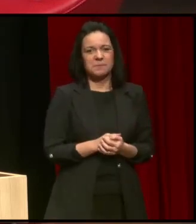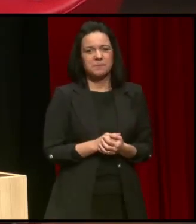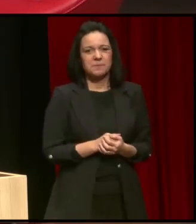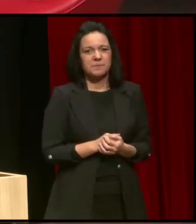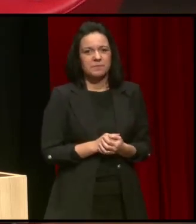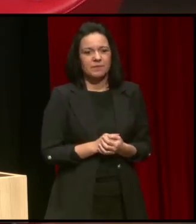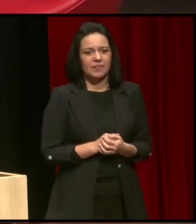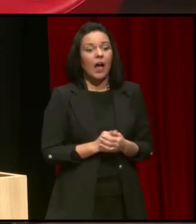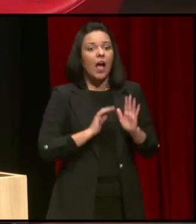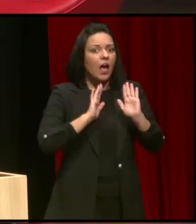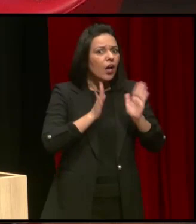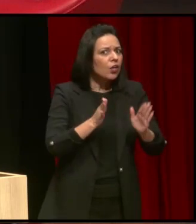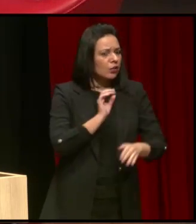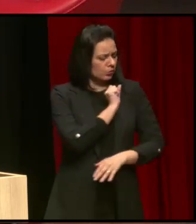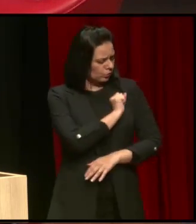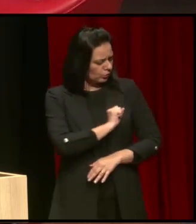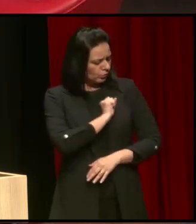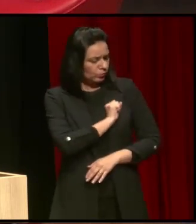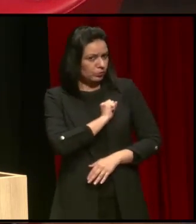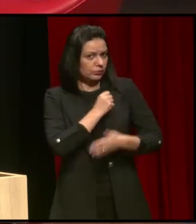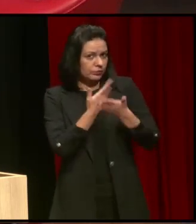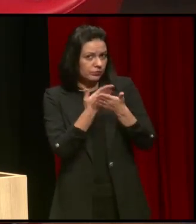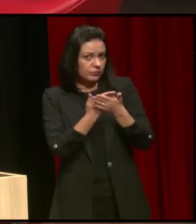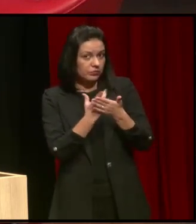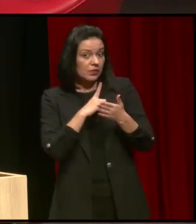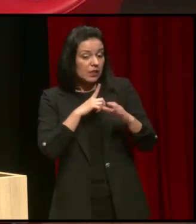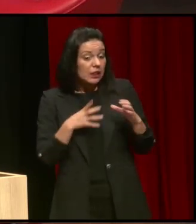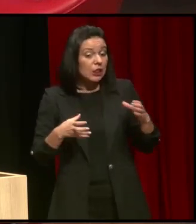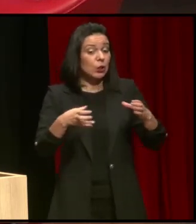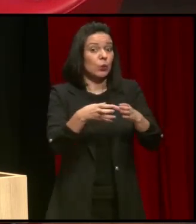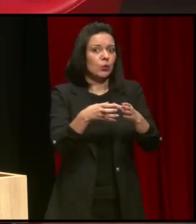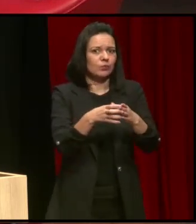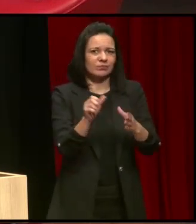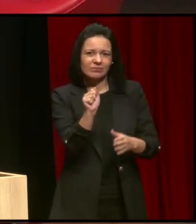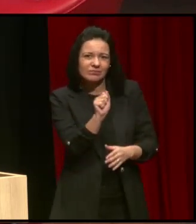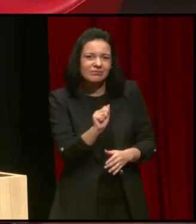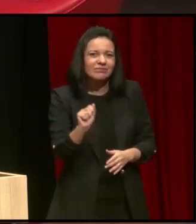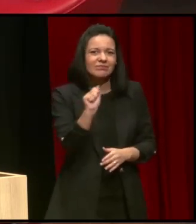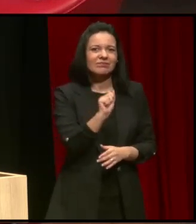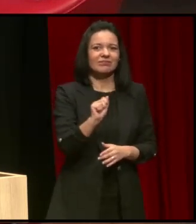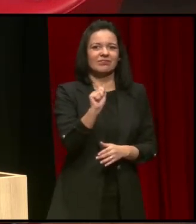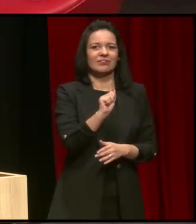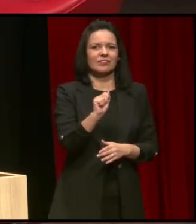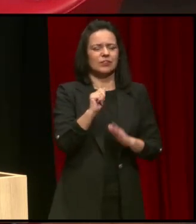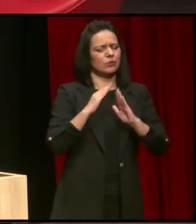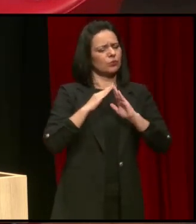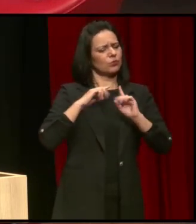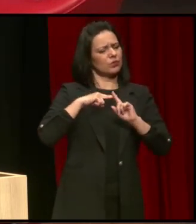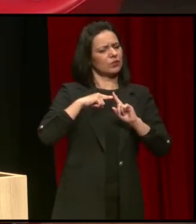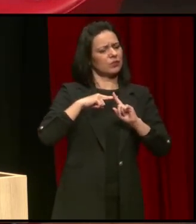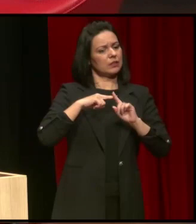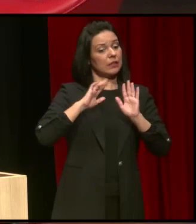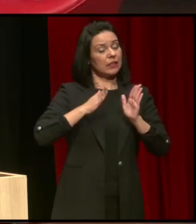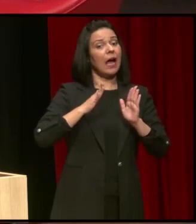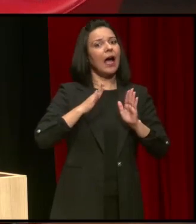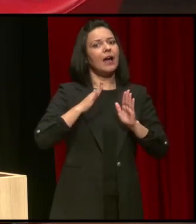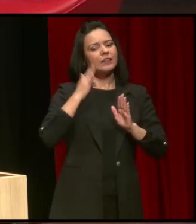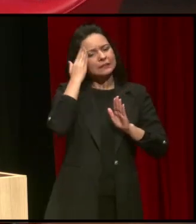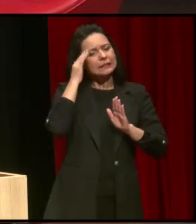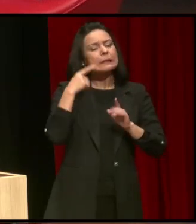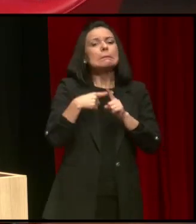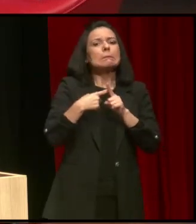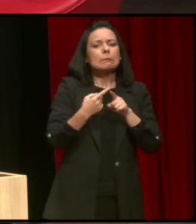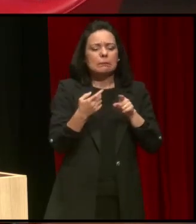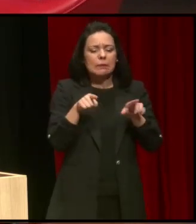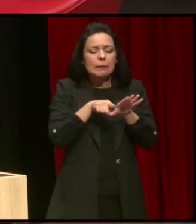foi para o seminário, aí um grupo, uma associação da nossa igreja, descobriu que ele nasceu com o pé torto porque ele era gêmeo, e